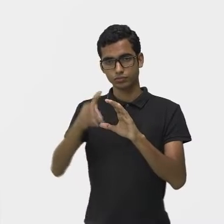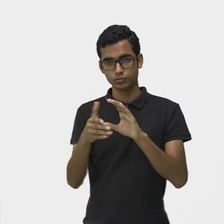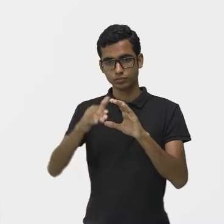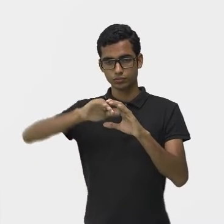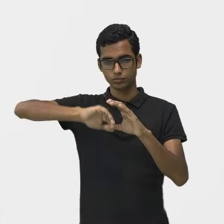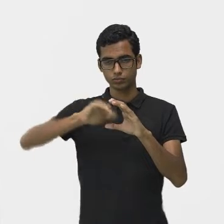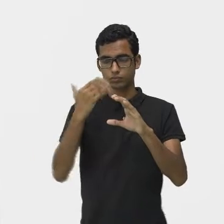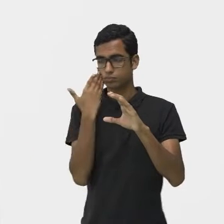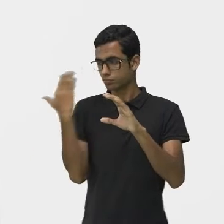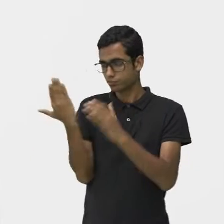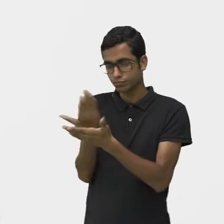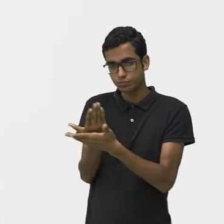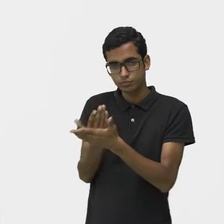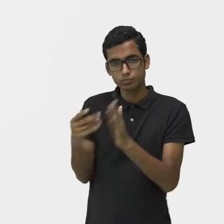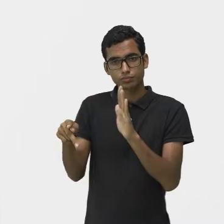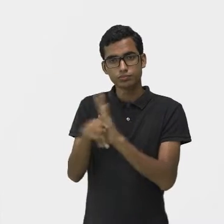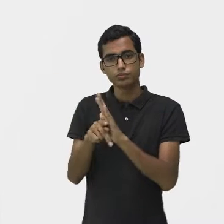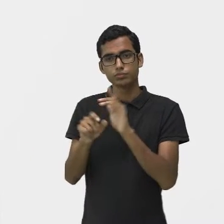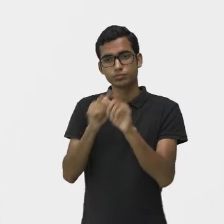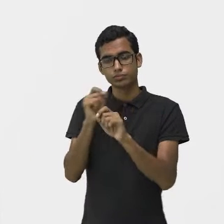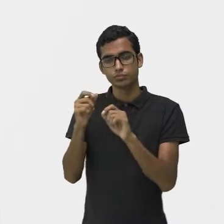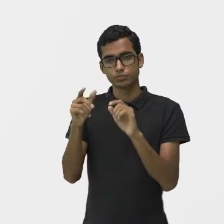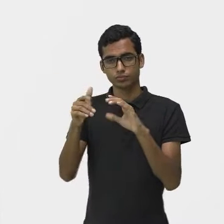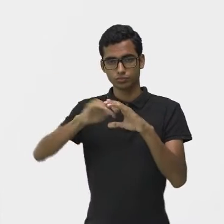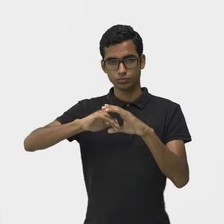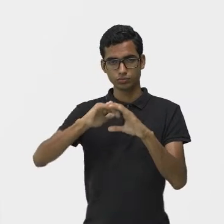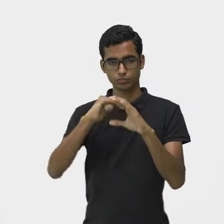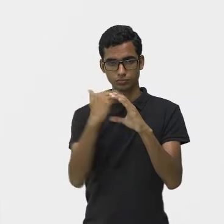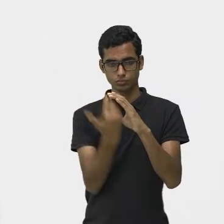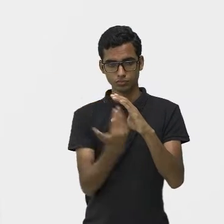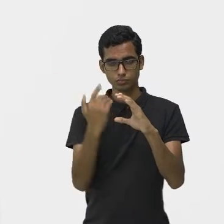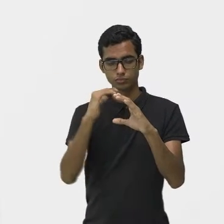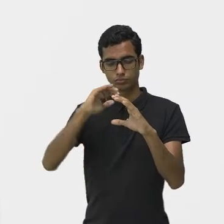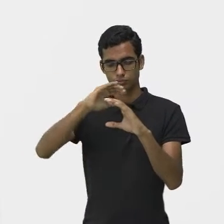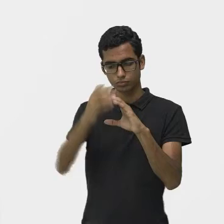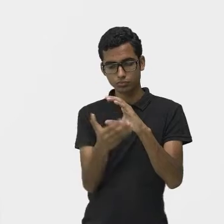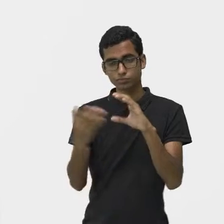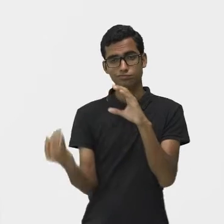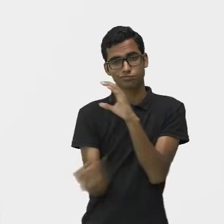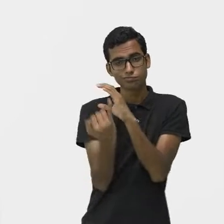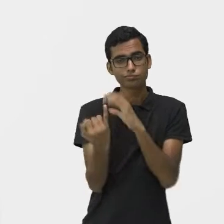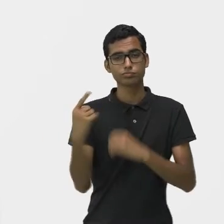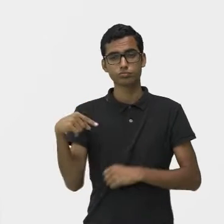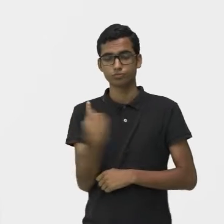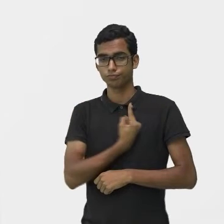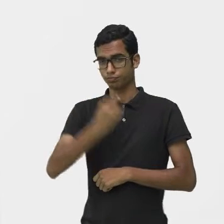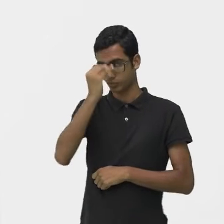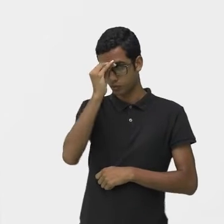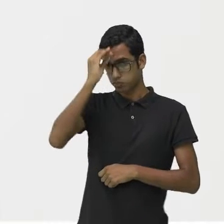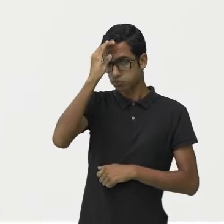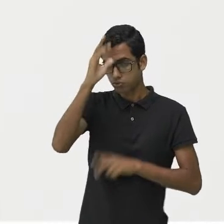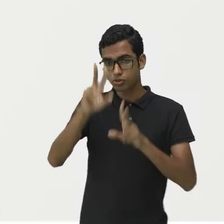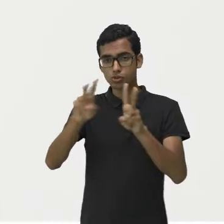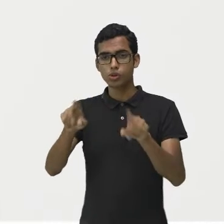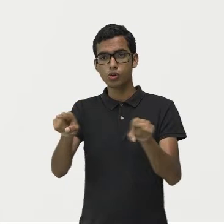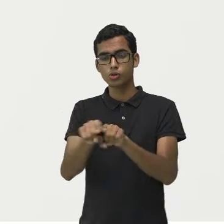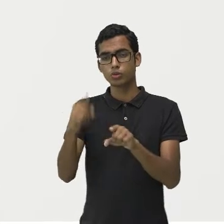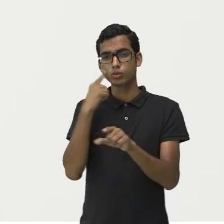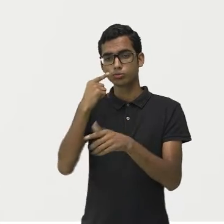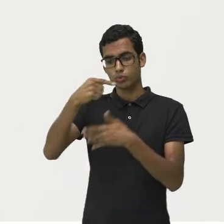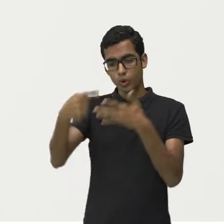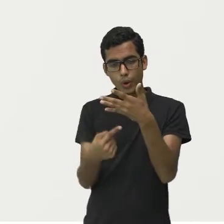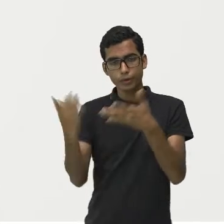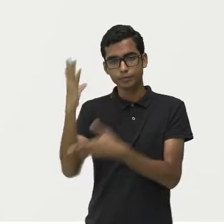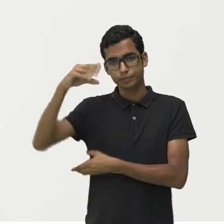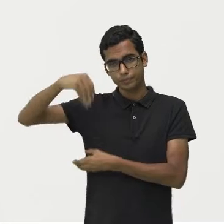Então, para o estudo dos espelhos esféricos, é útil, é importante o conhecimento dos elementos